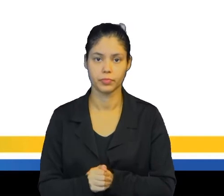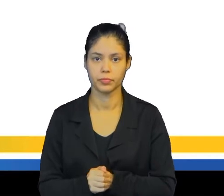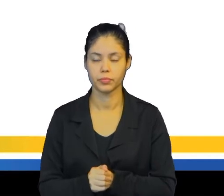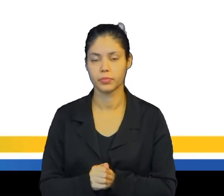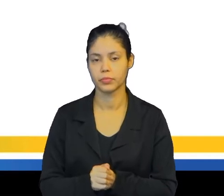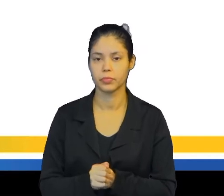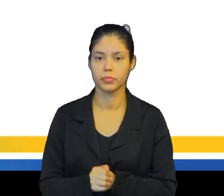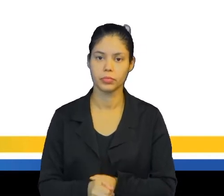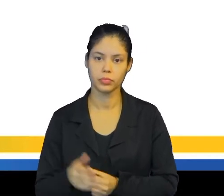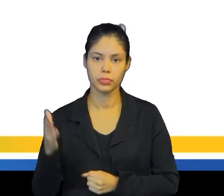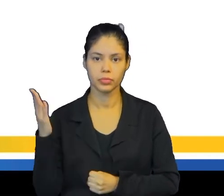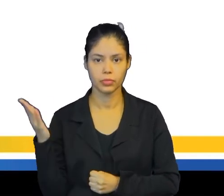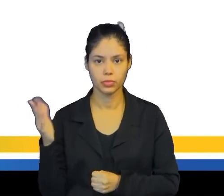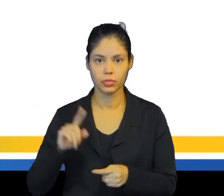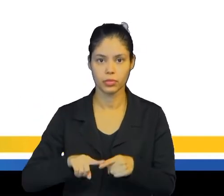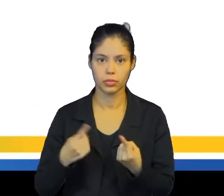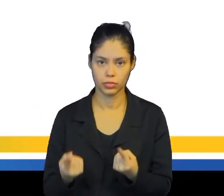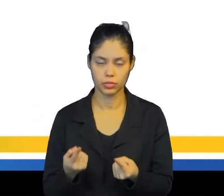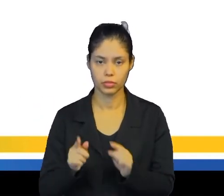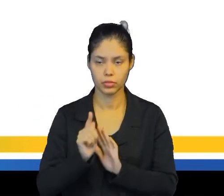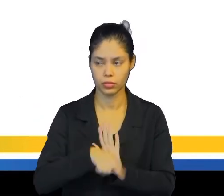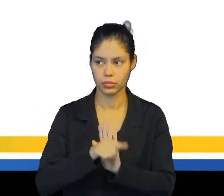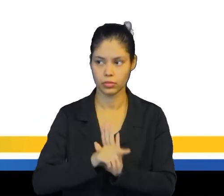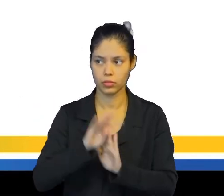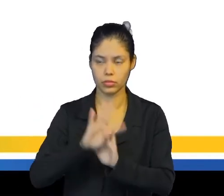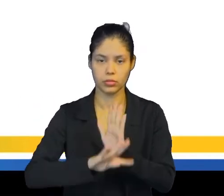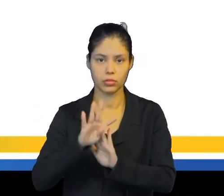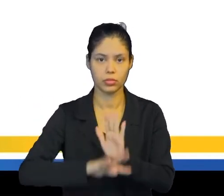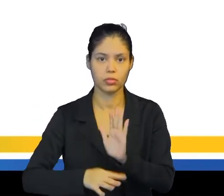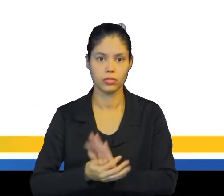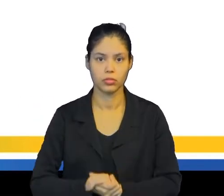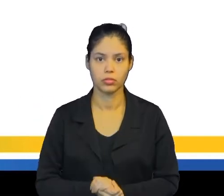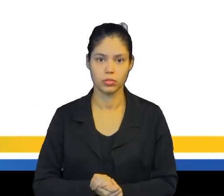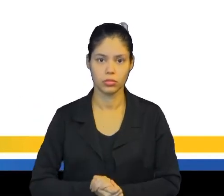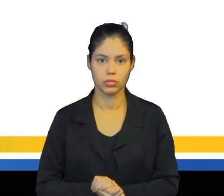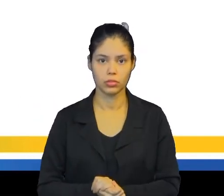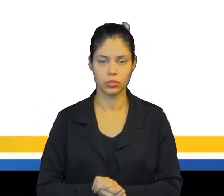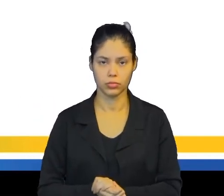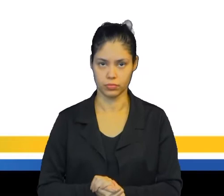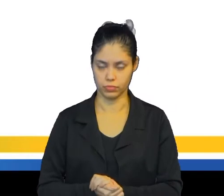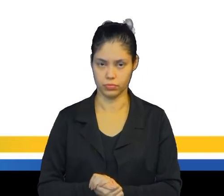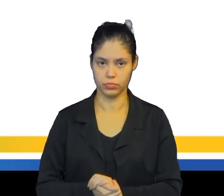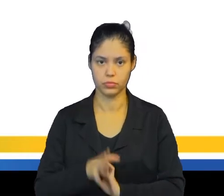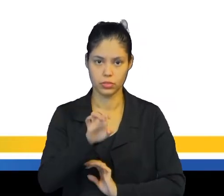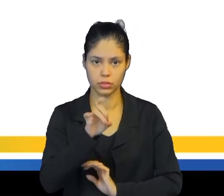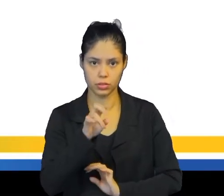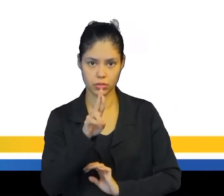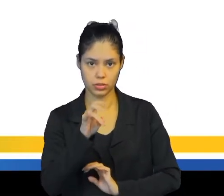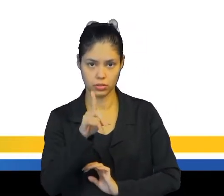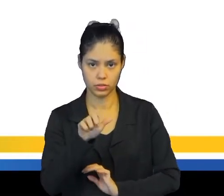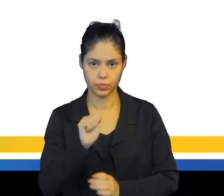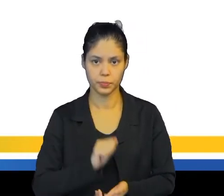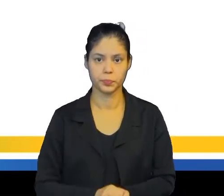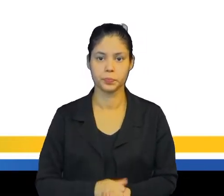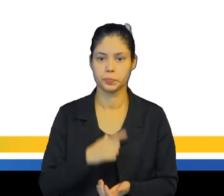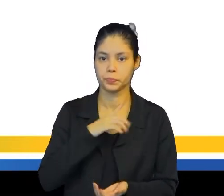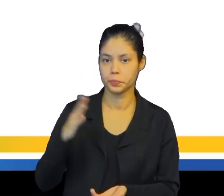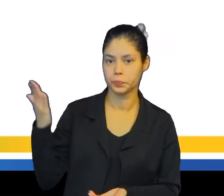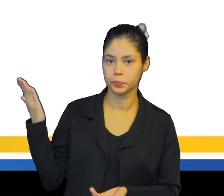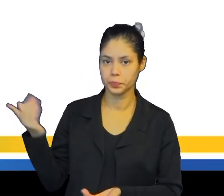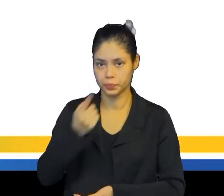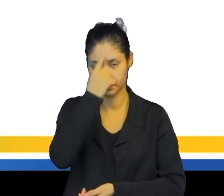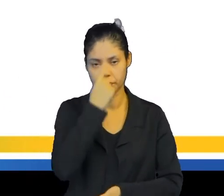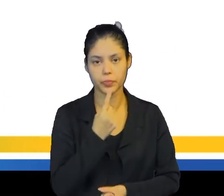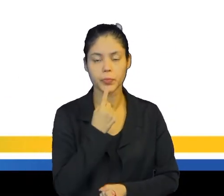bem. Agora vamos para mais um gênero textual, que é o gênero editorial. Nós temos aí